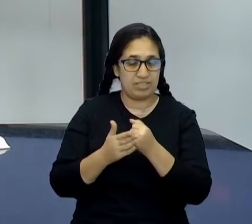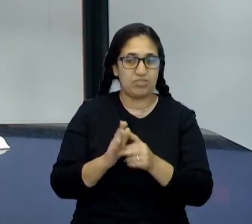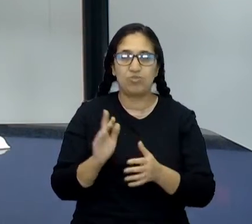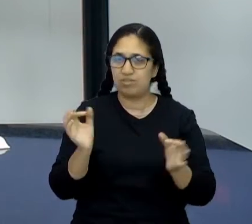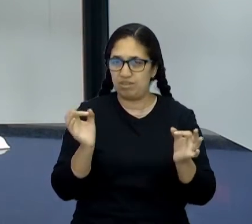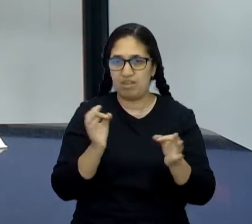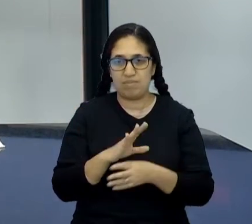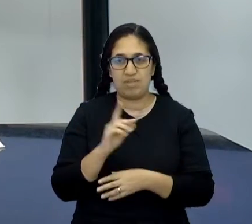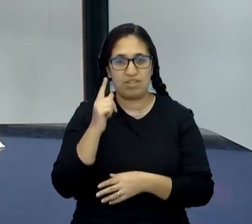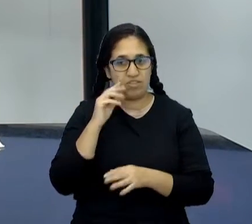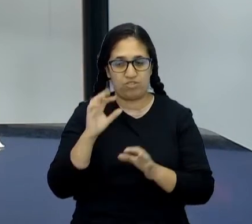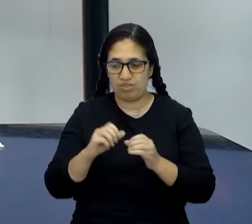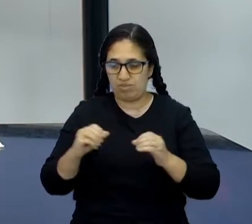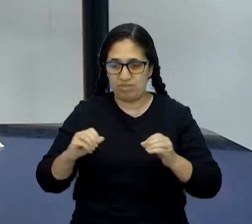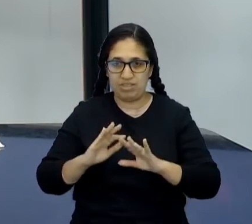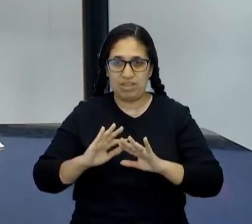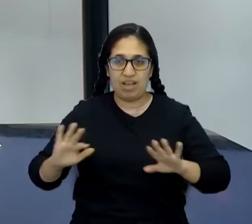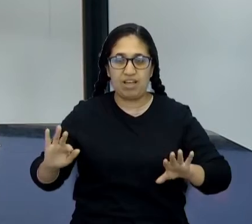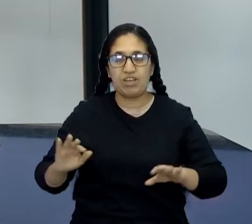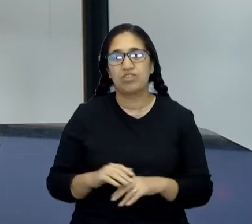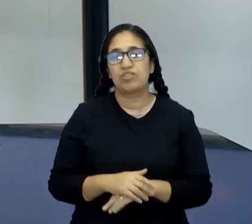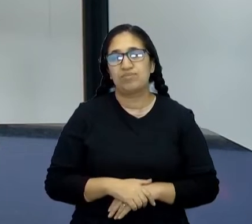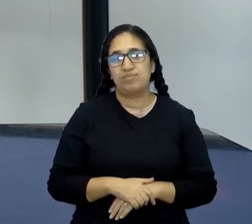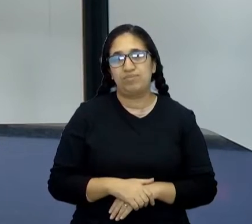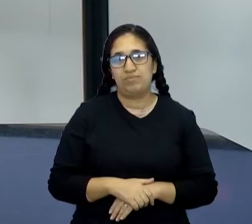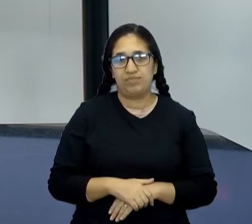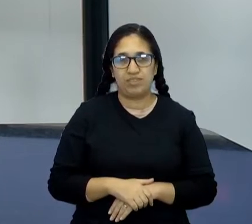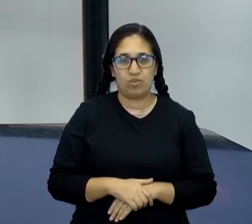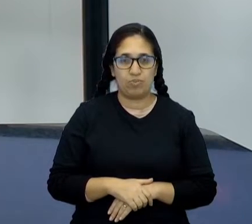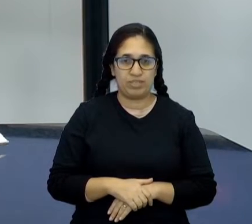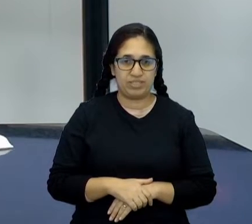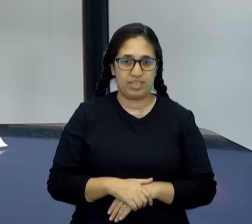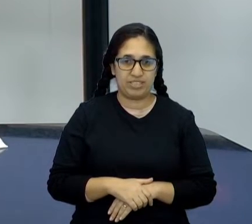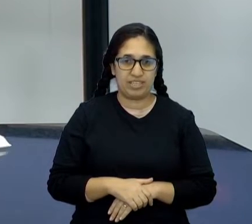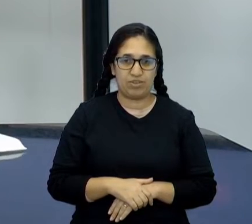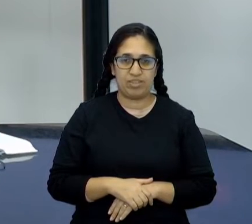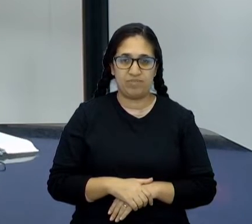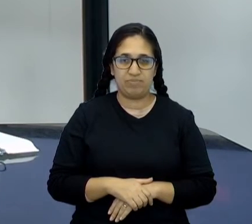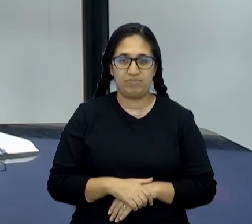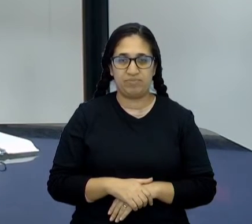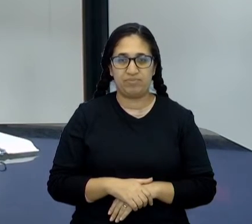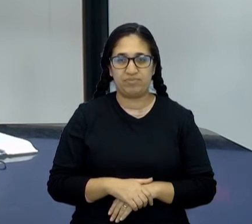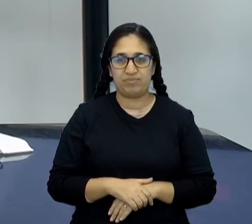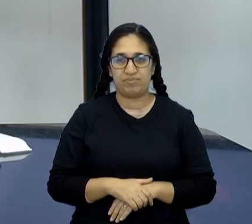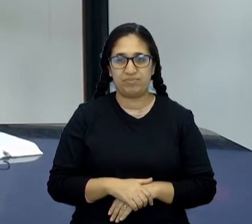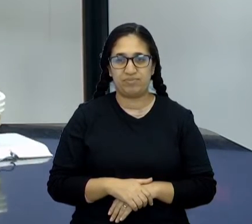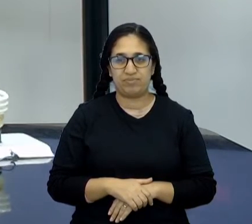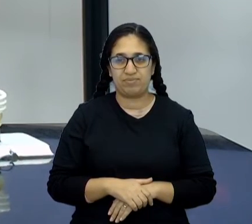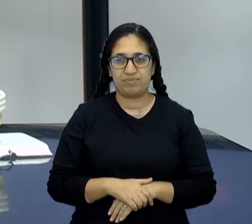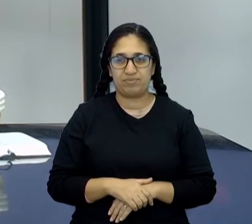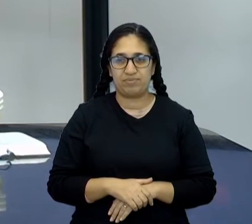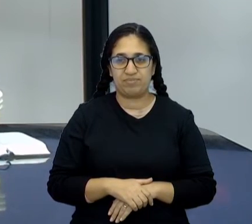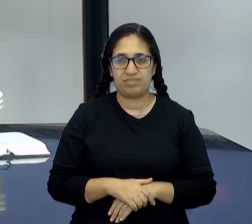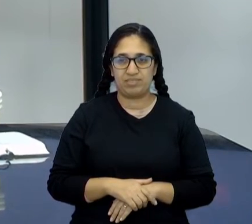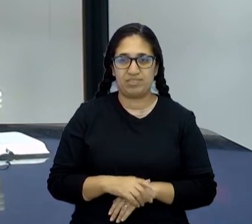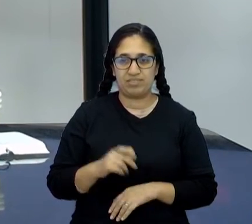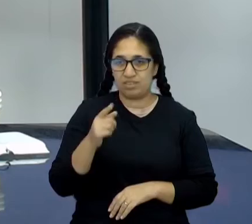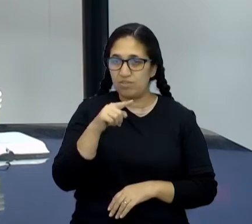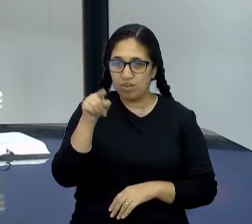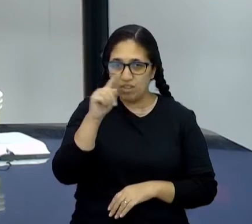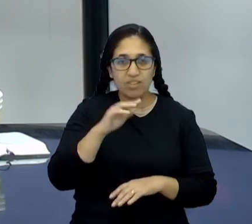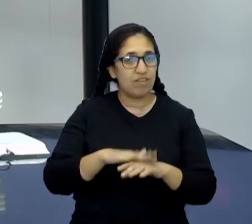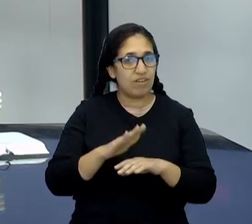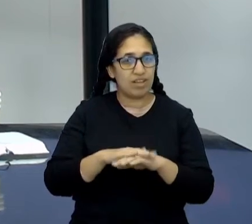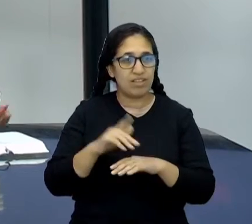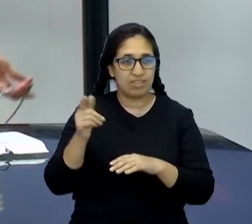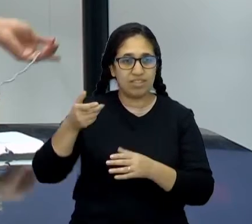vou desligar isso aqui, só para... Fiz essa coisa que vocês poderiam ter feito com